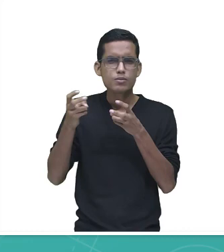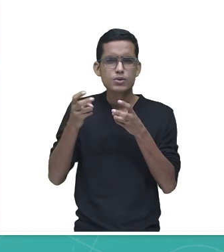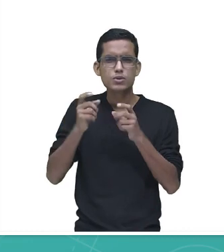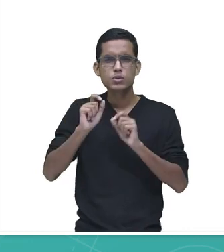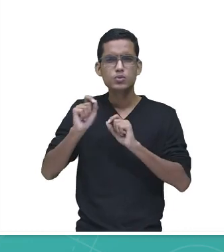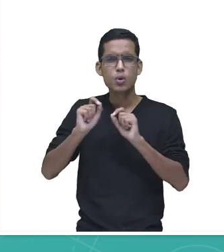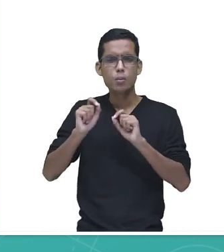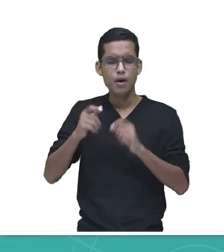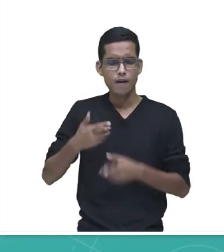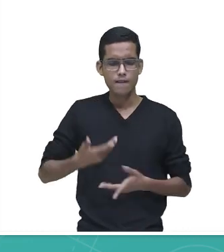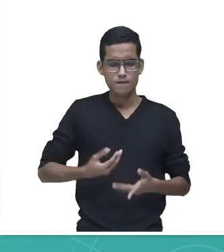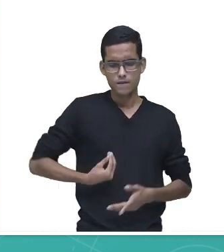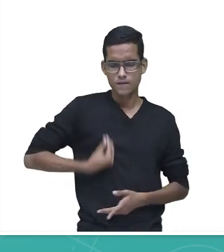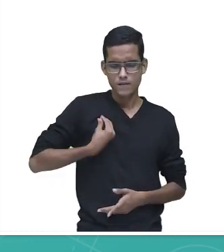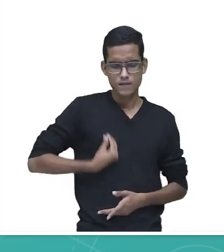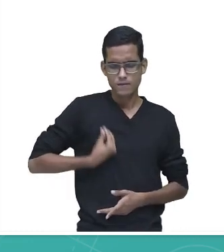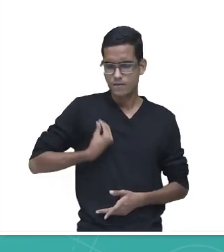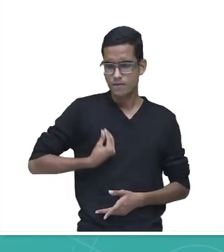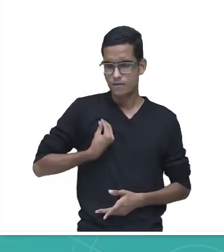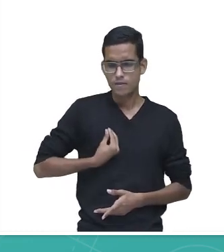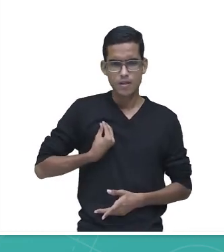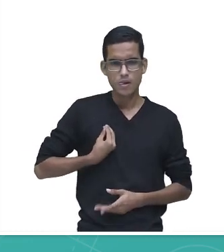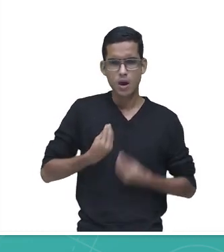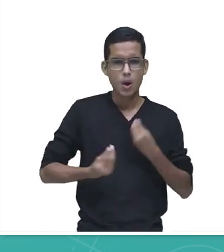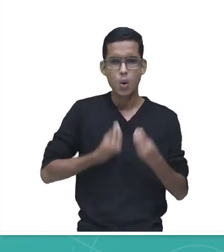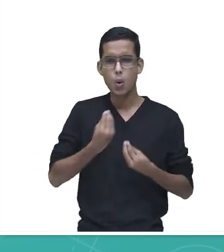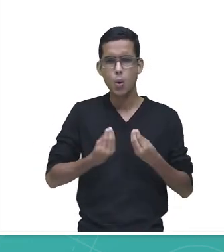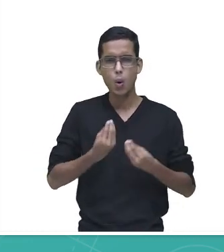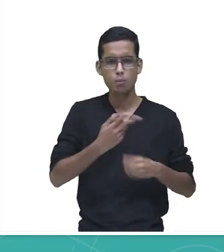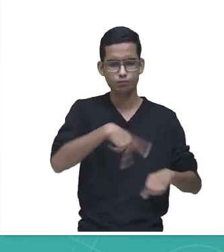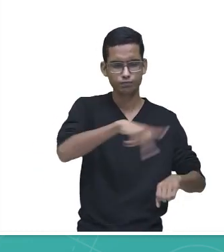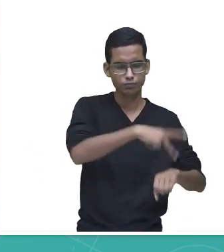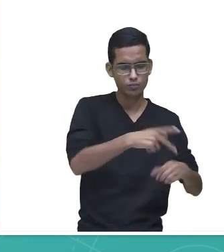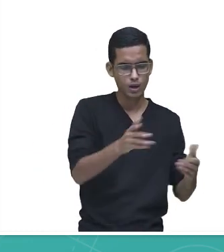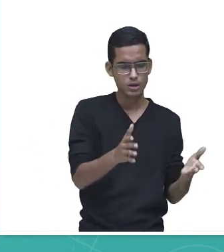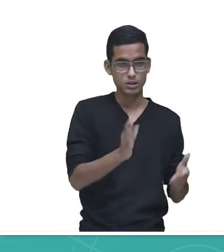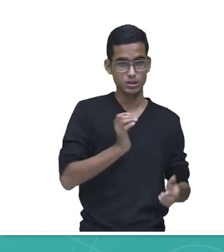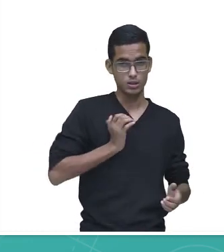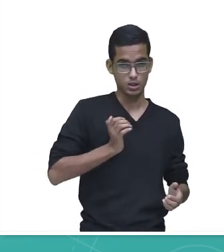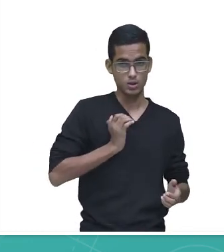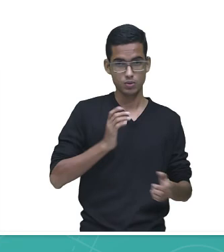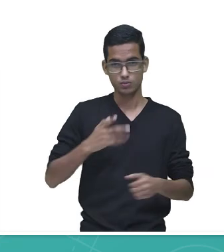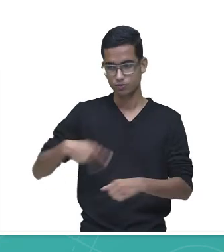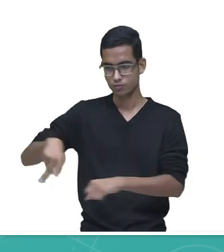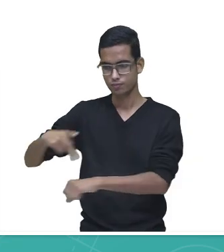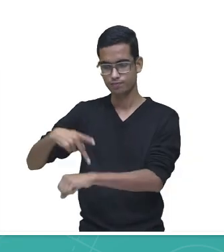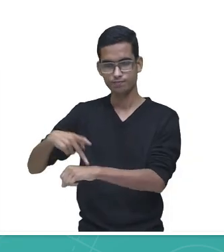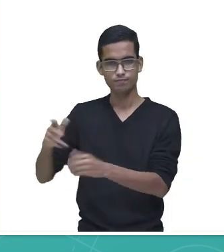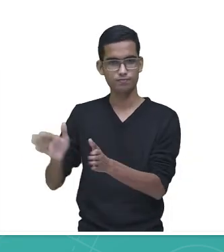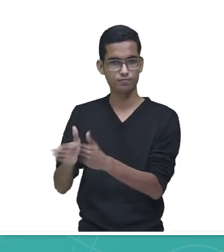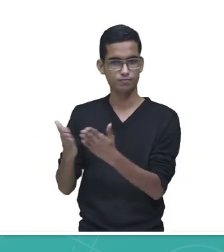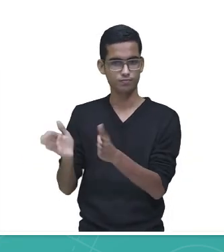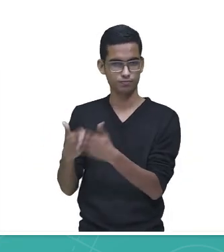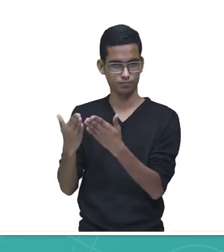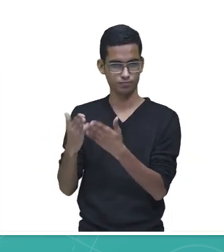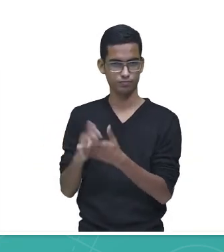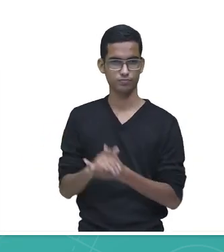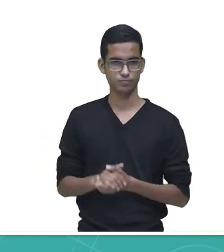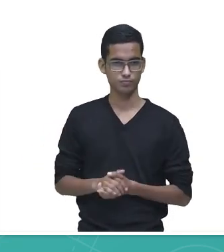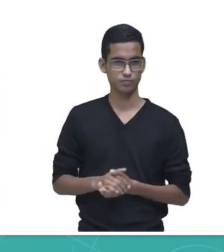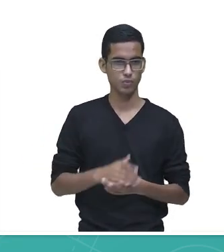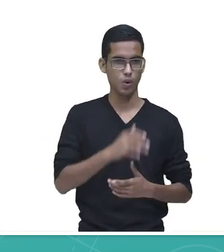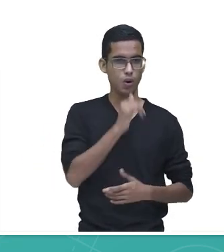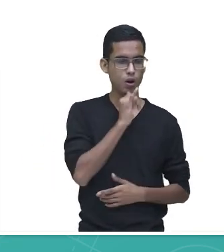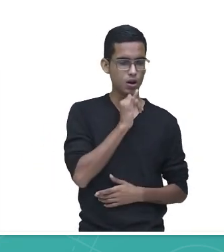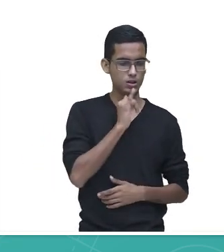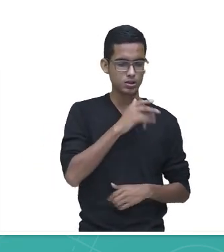dos países ricos e países pobres? Trouxe para você um exemplo da capital Porto Príncipe, no Haiti,